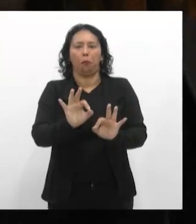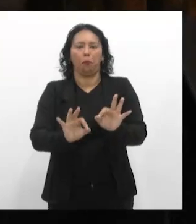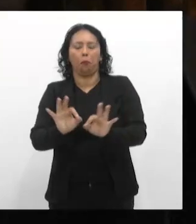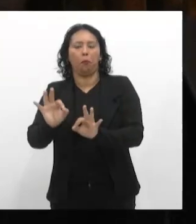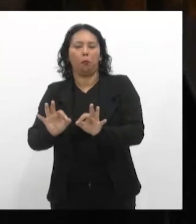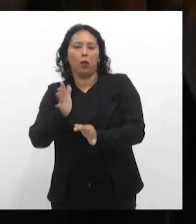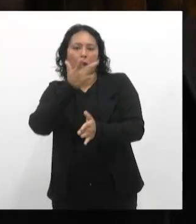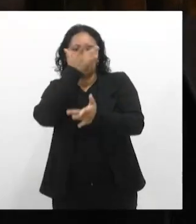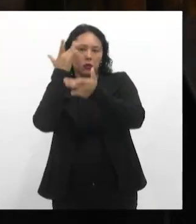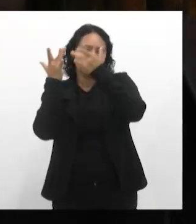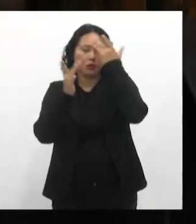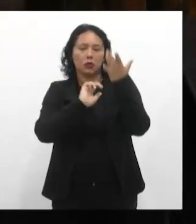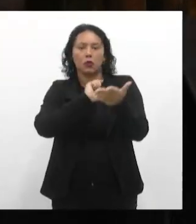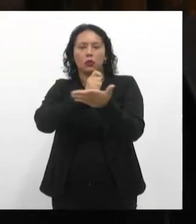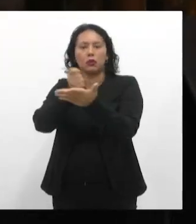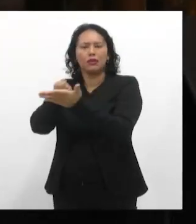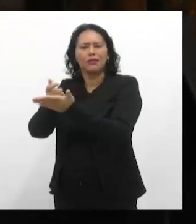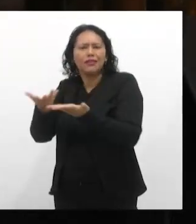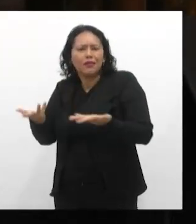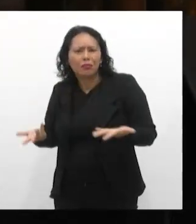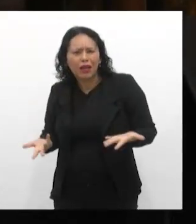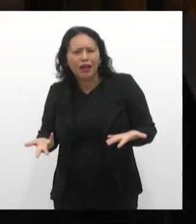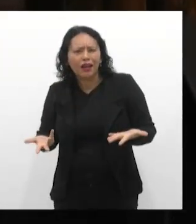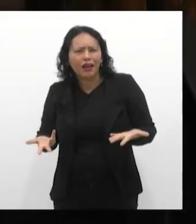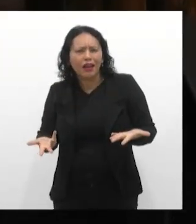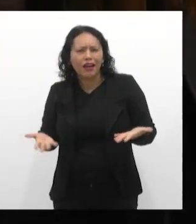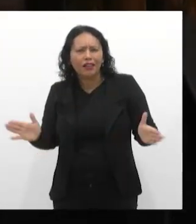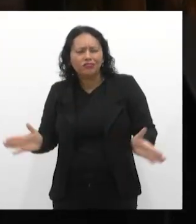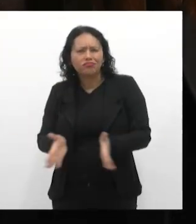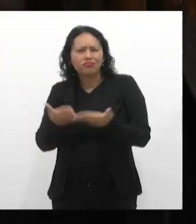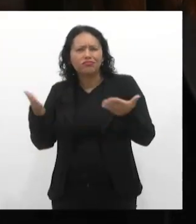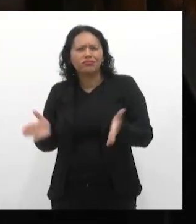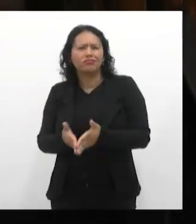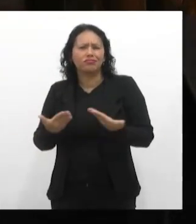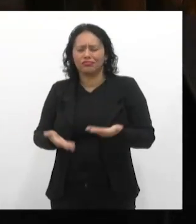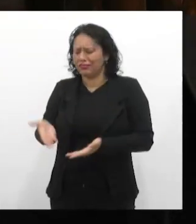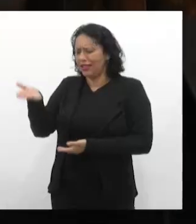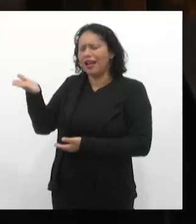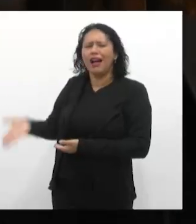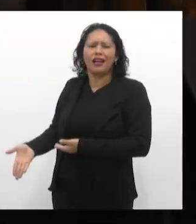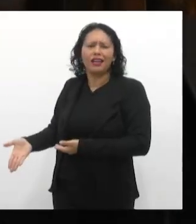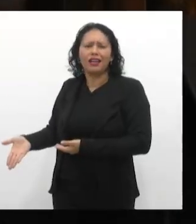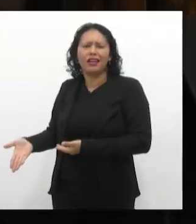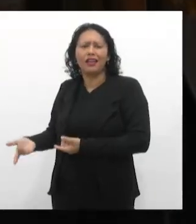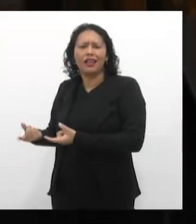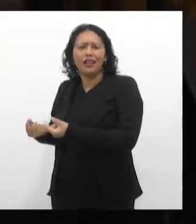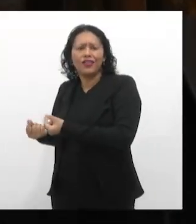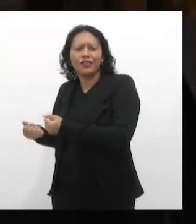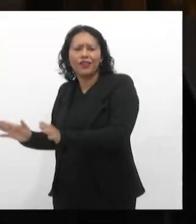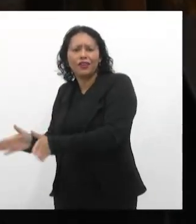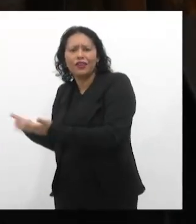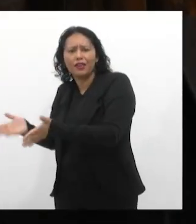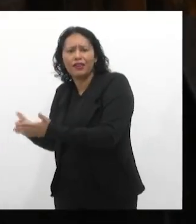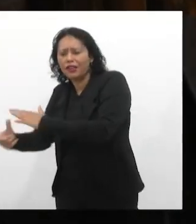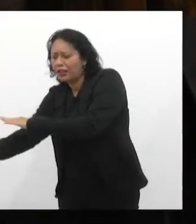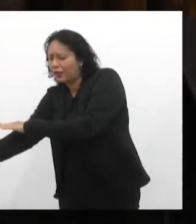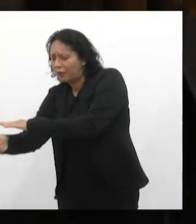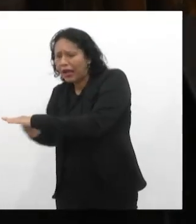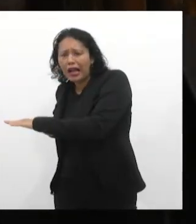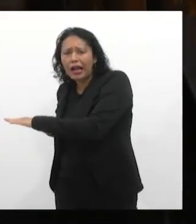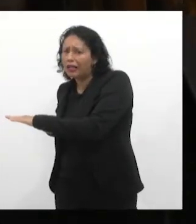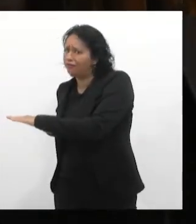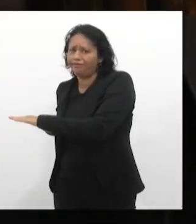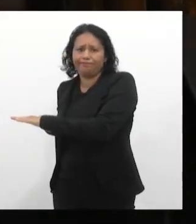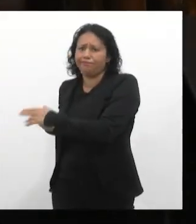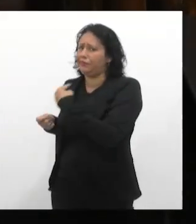as custas, tendo que pagar as custas com um fundo que já é para combater a pobreza. Então, não faz sentido.